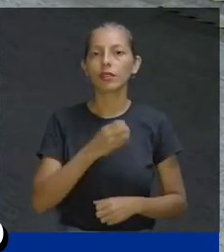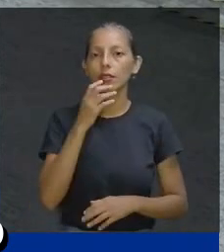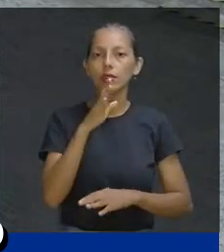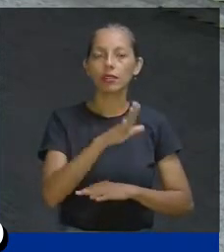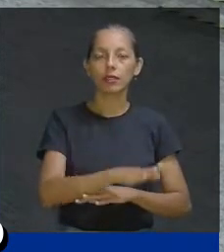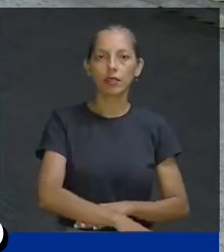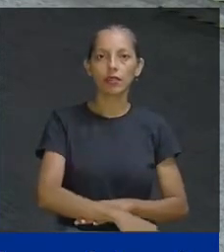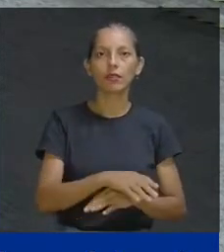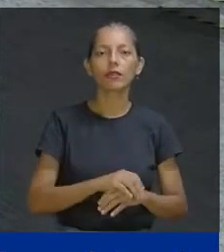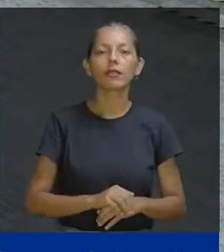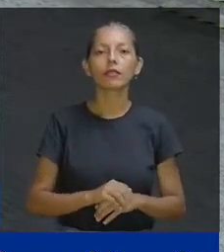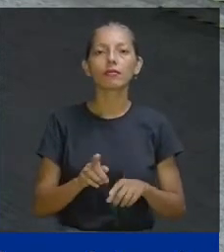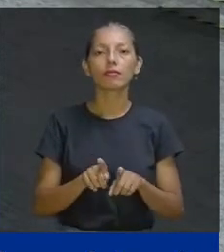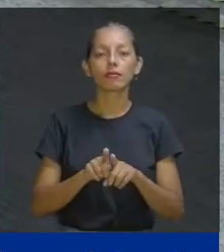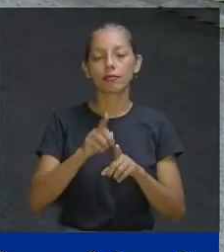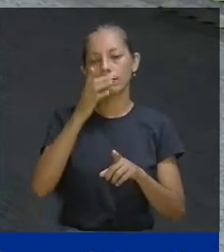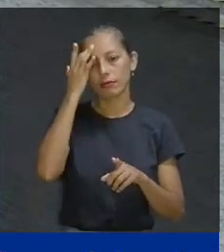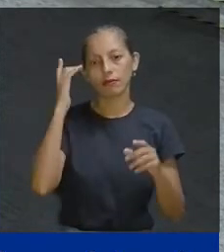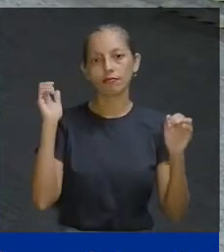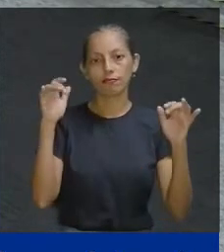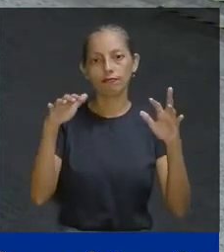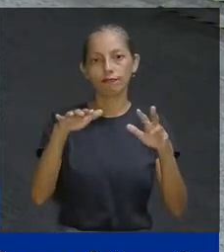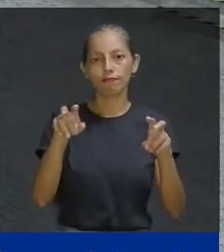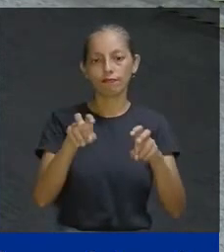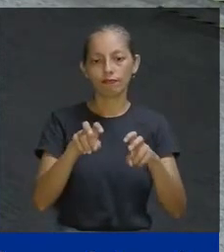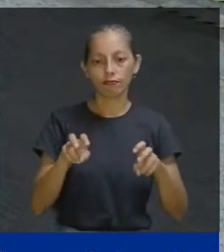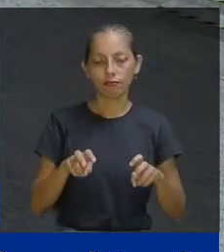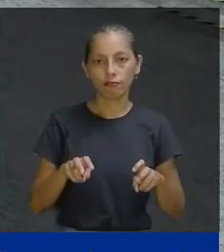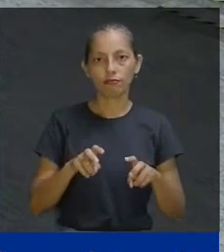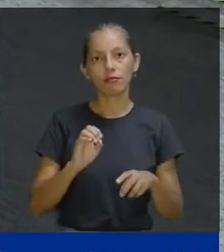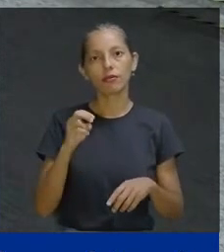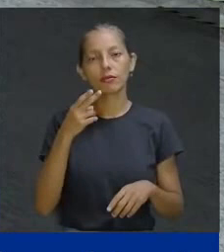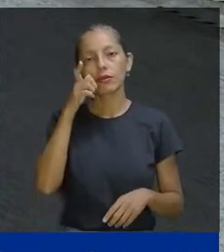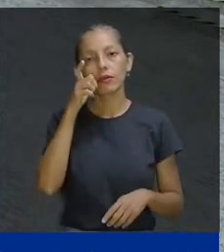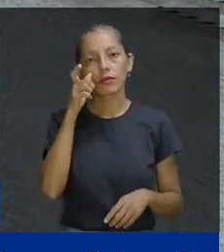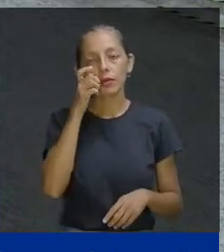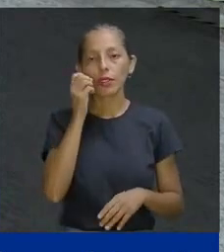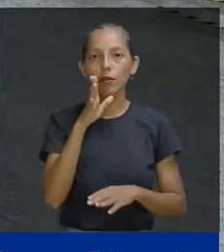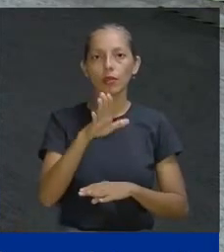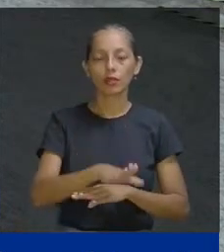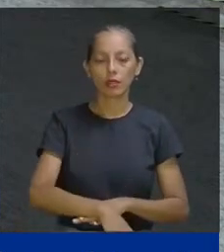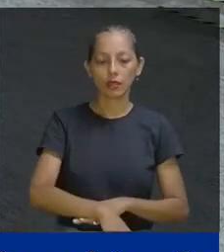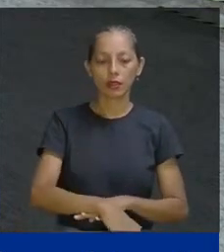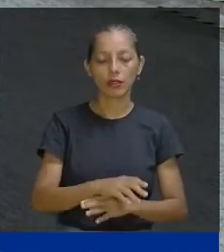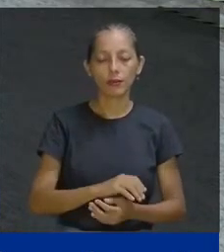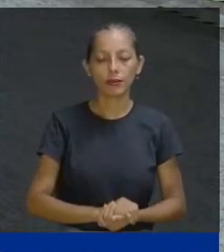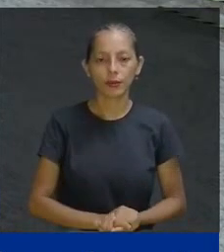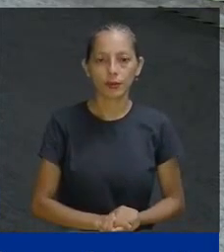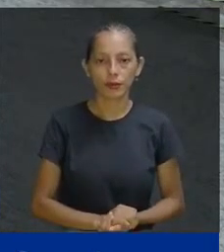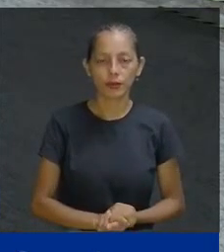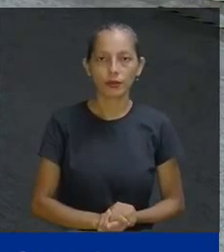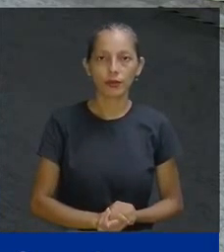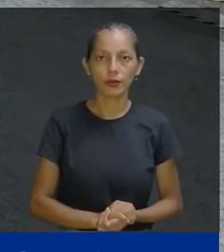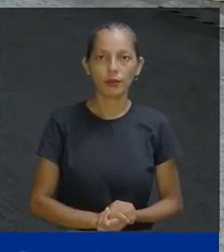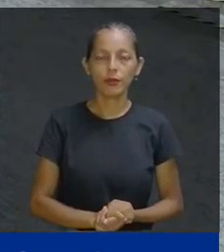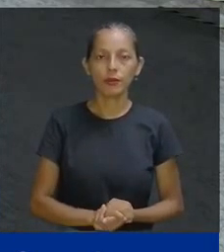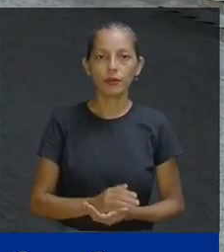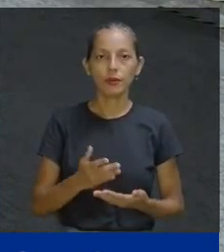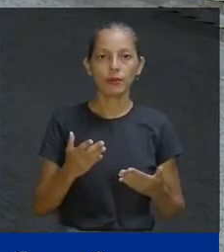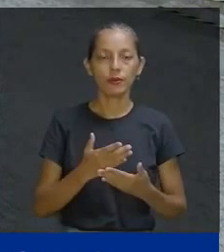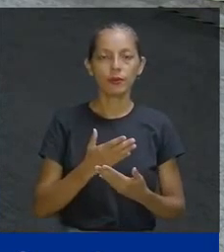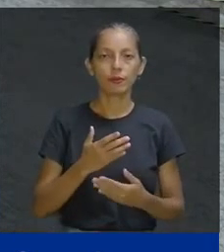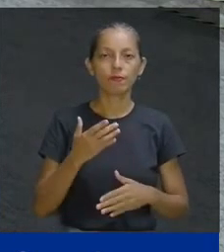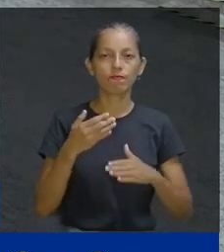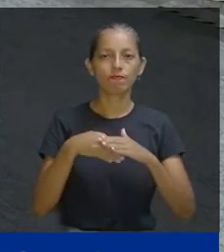nos acompanham pelas redes sociais. Trata-se de recurso contra a decisão do presidente desse tribunal, que determinou o arquivamento